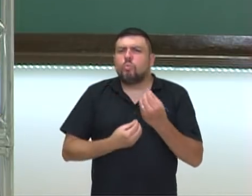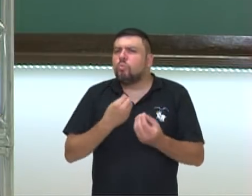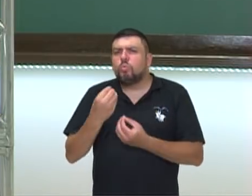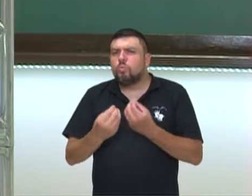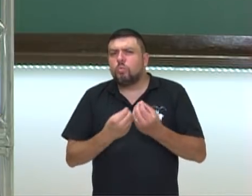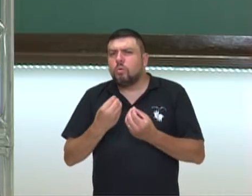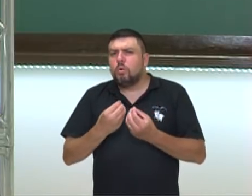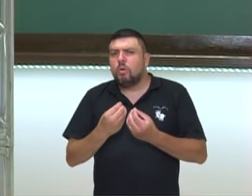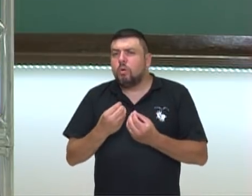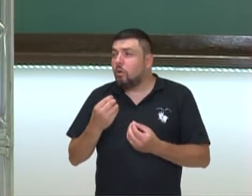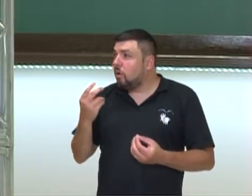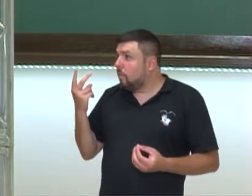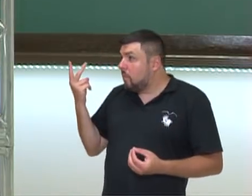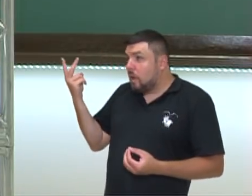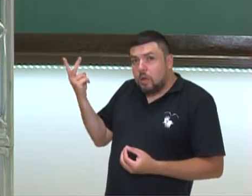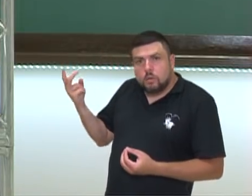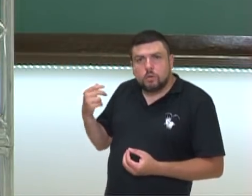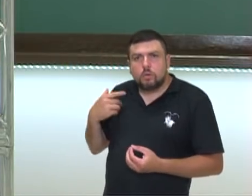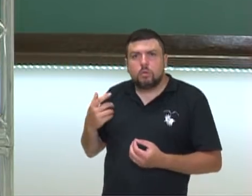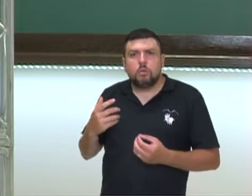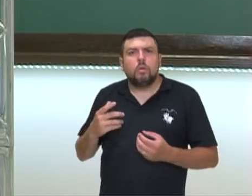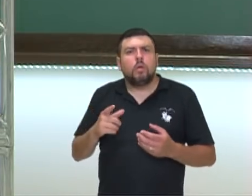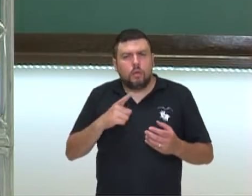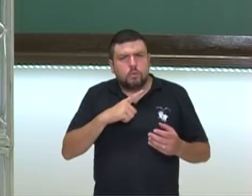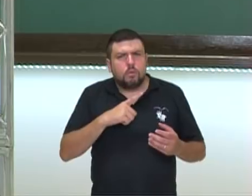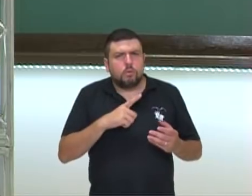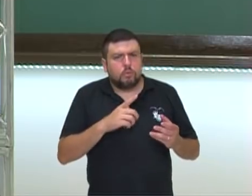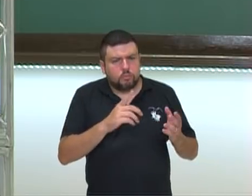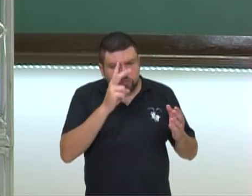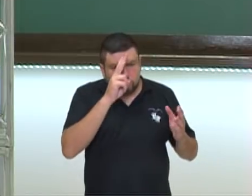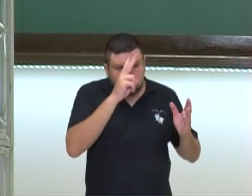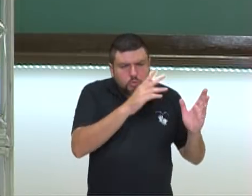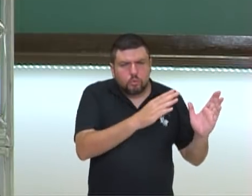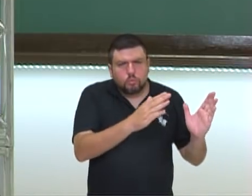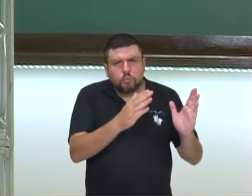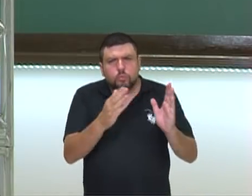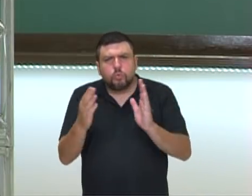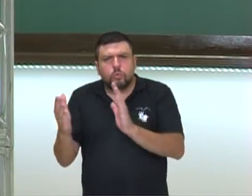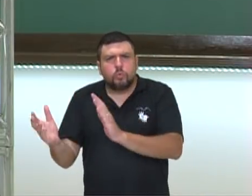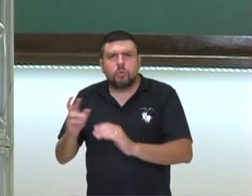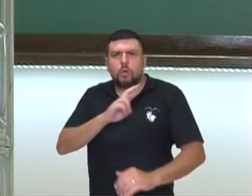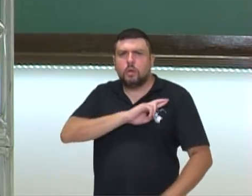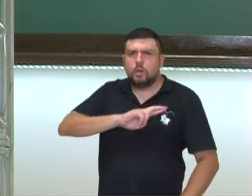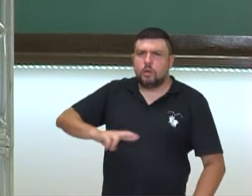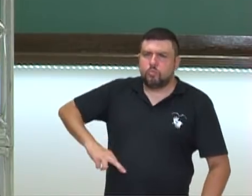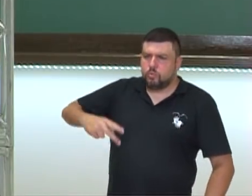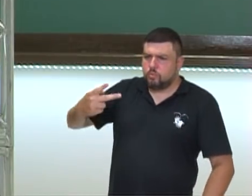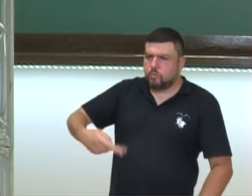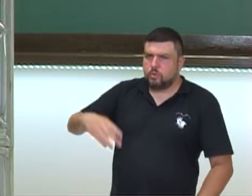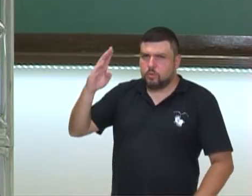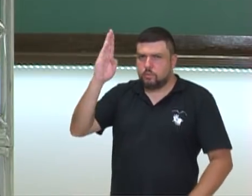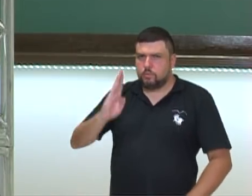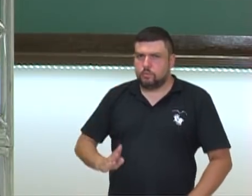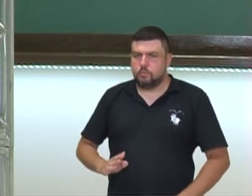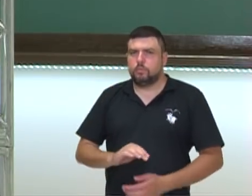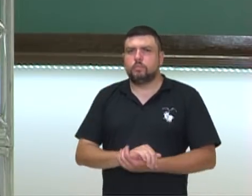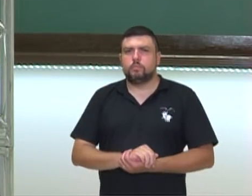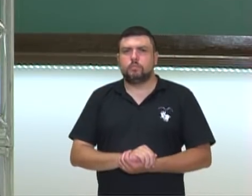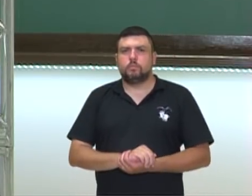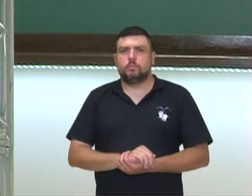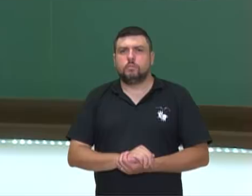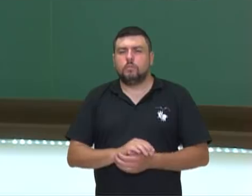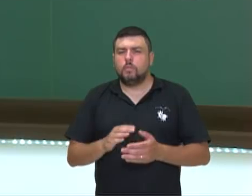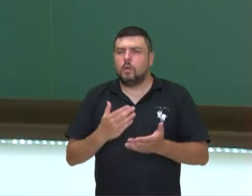dessa história da República no Brasil, dessa história política no Brasil. Para começarmos,